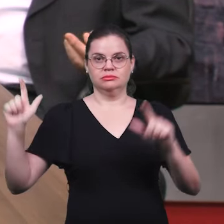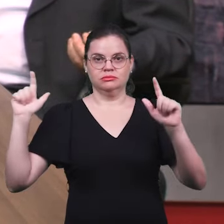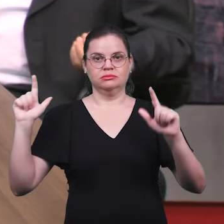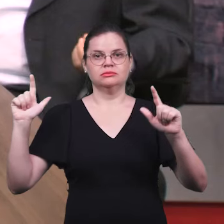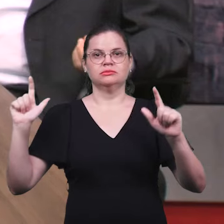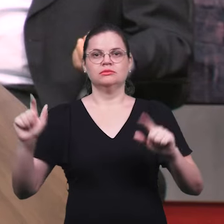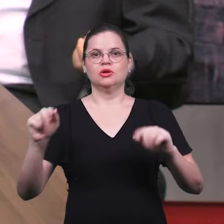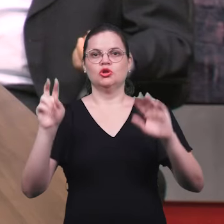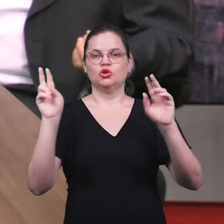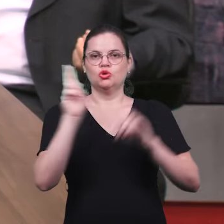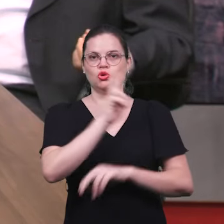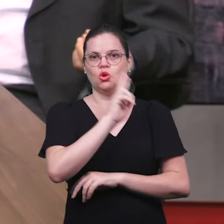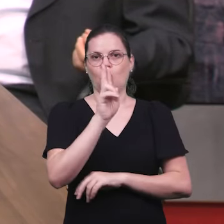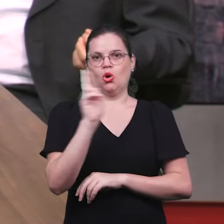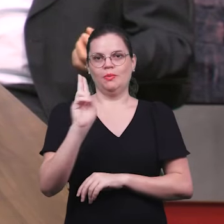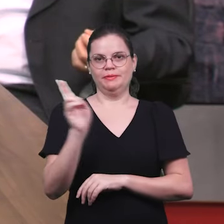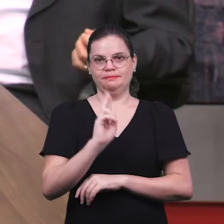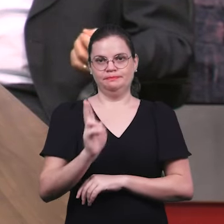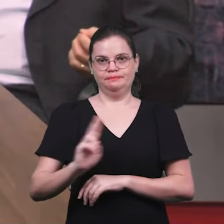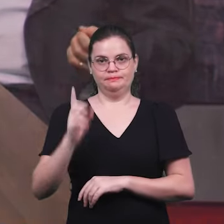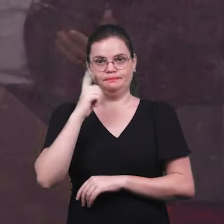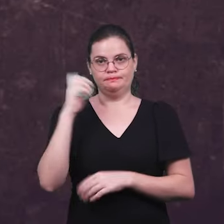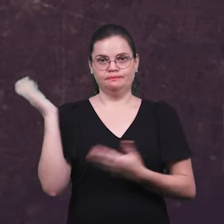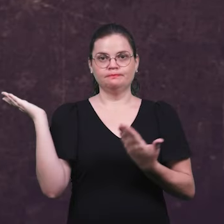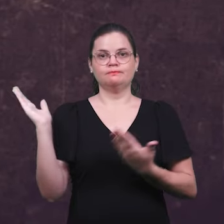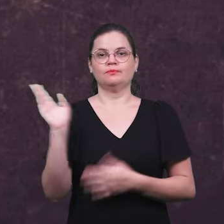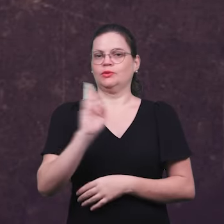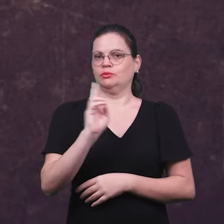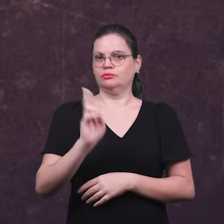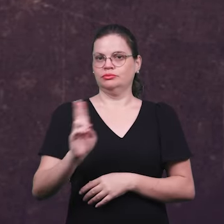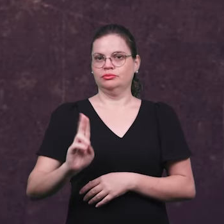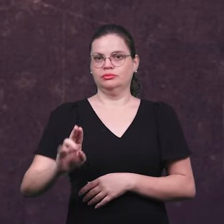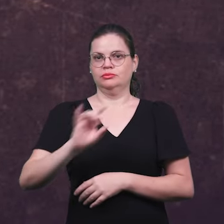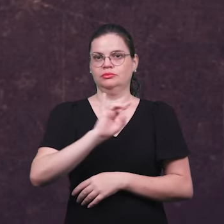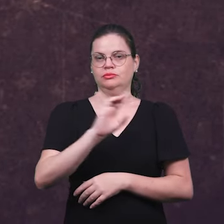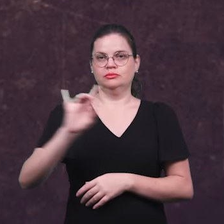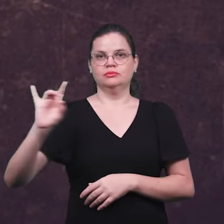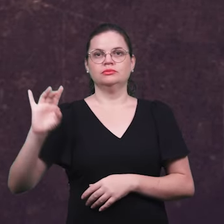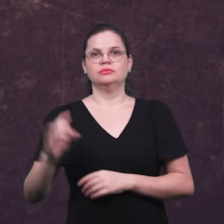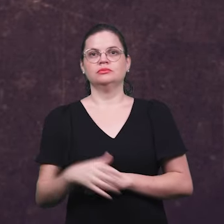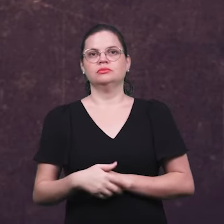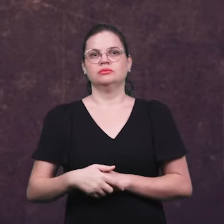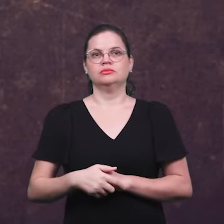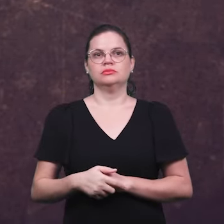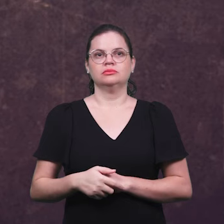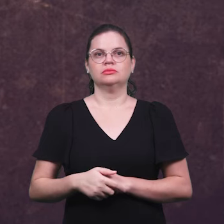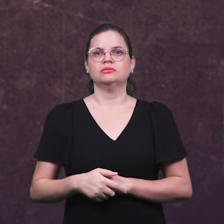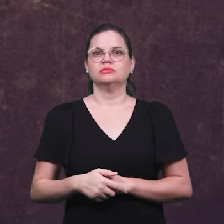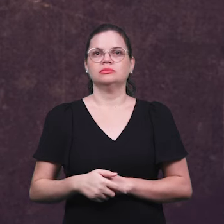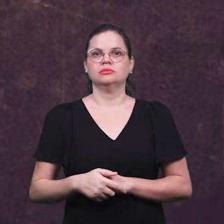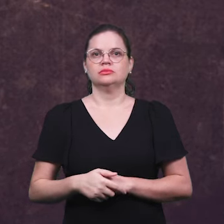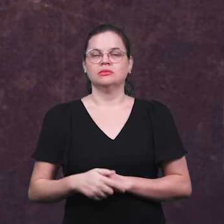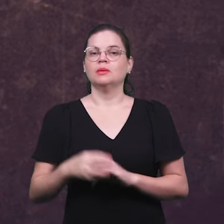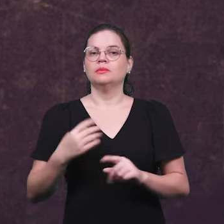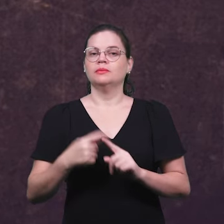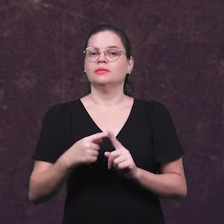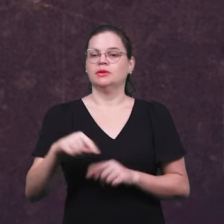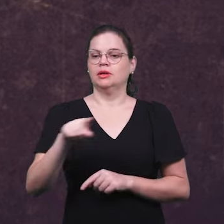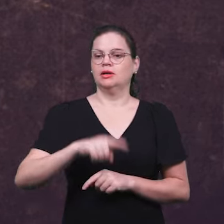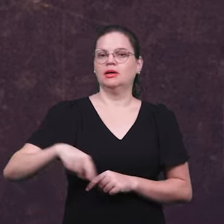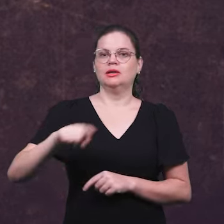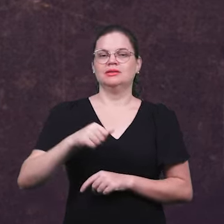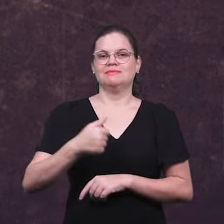edição, o nome desses 10 imperadores, Perfeito. Lembrando que eles são daqueles que praticaram a maior